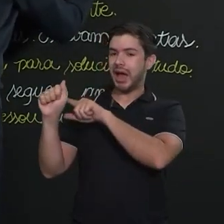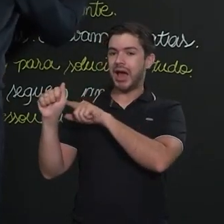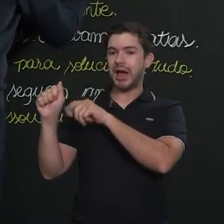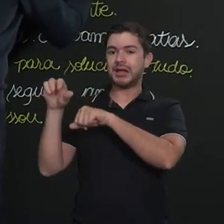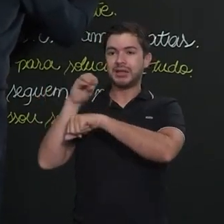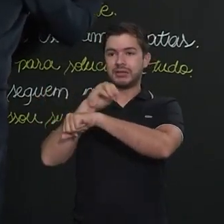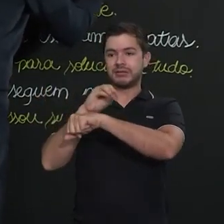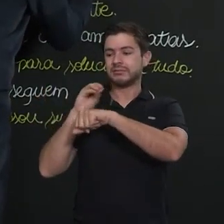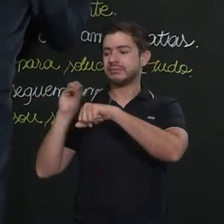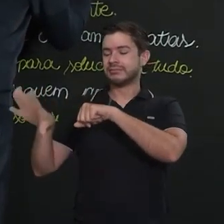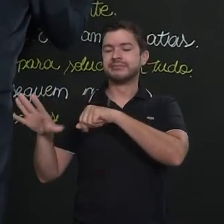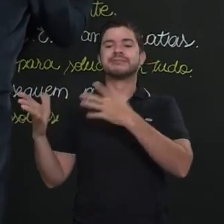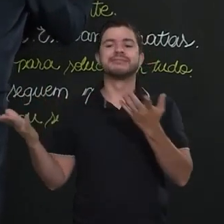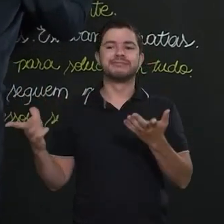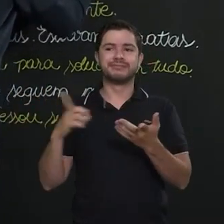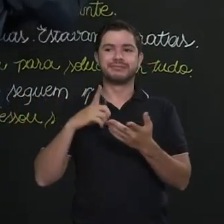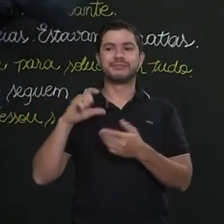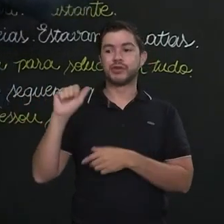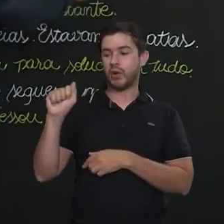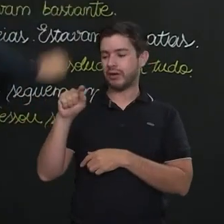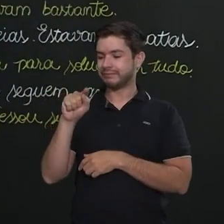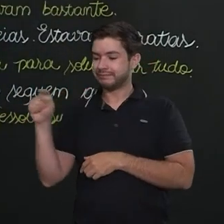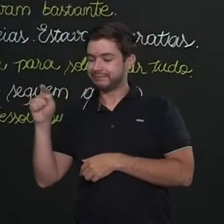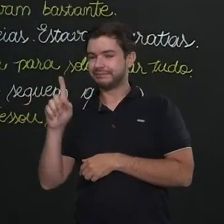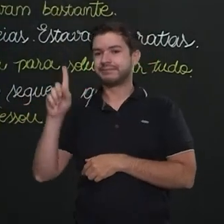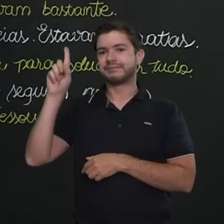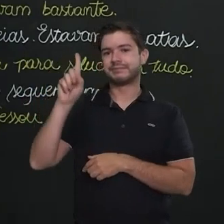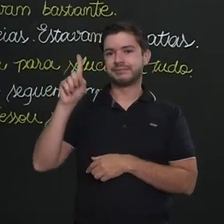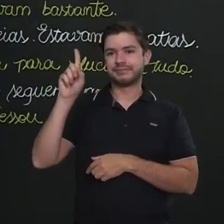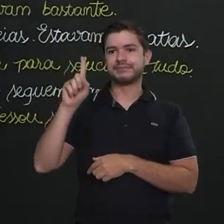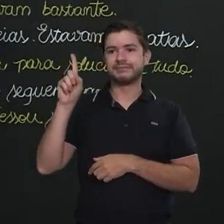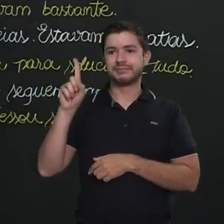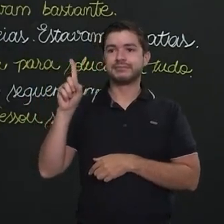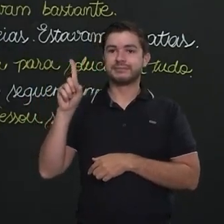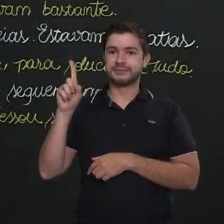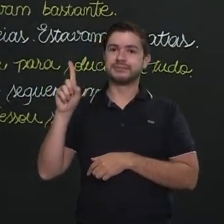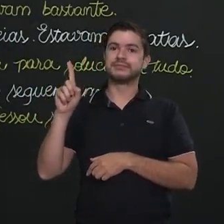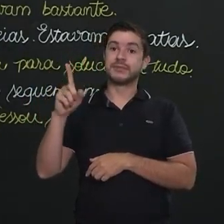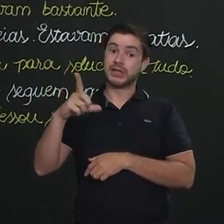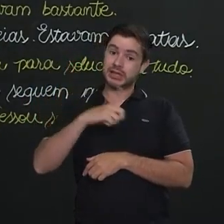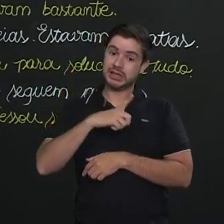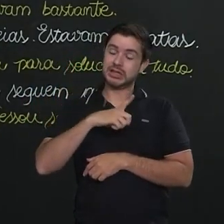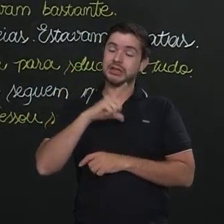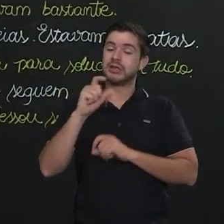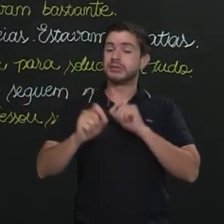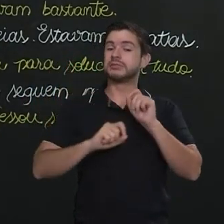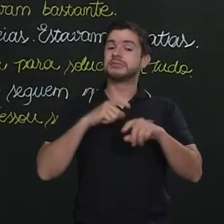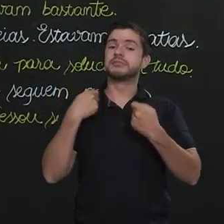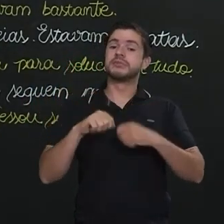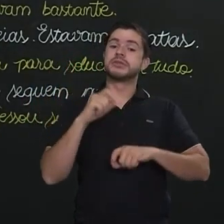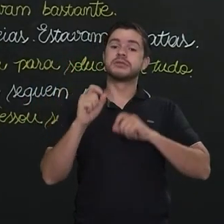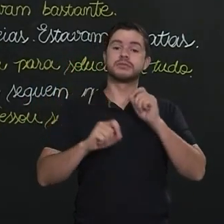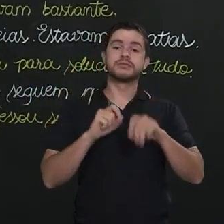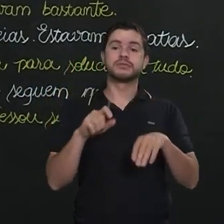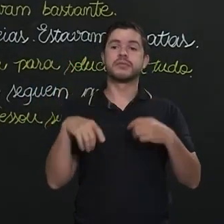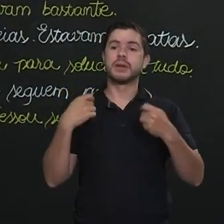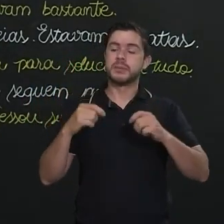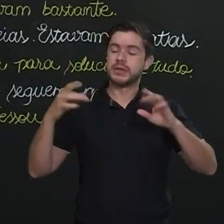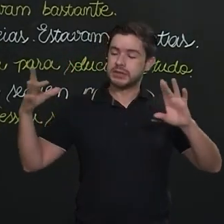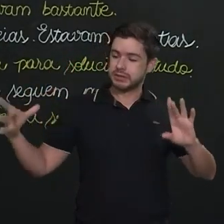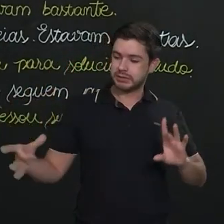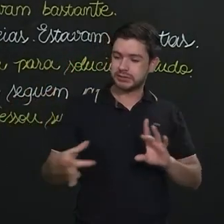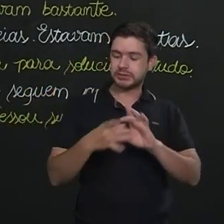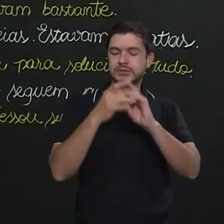uma delas. Quando há a presença do artigo, eu preciso estabelecer